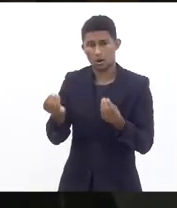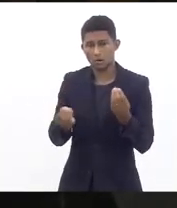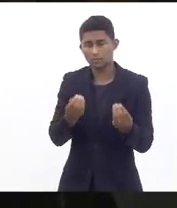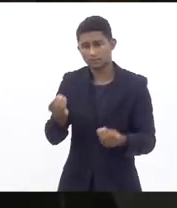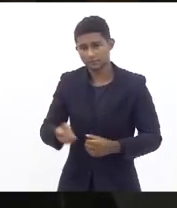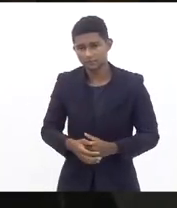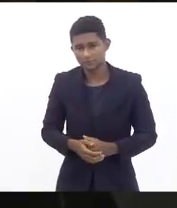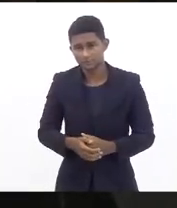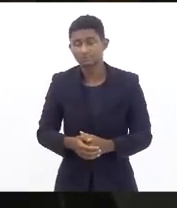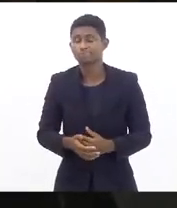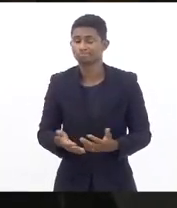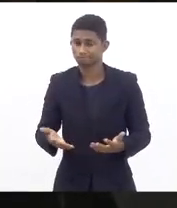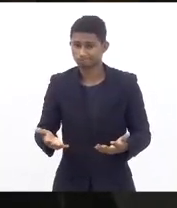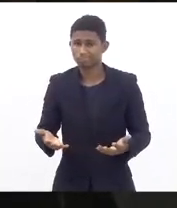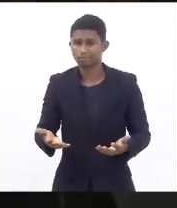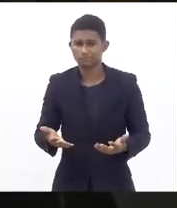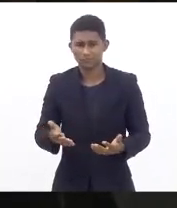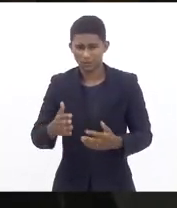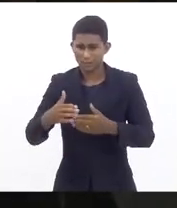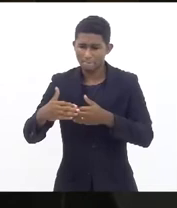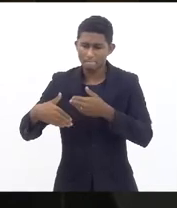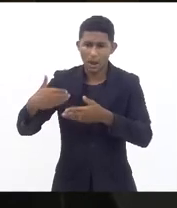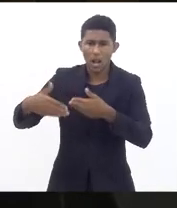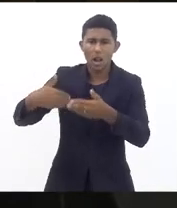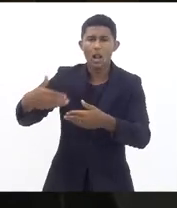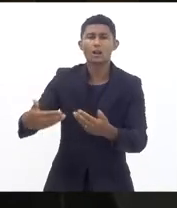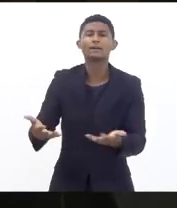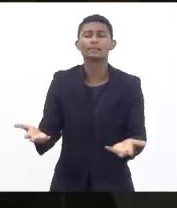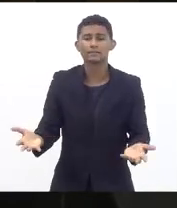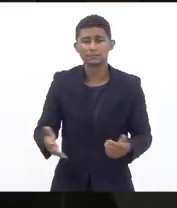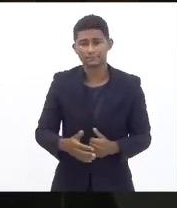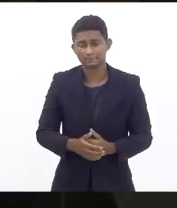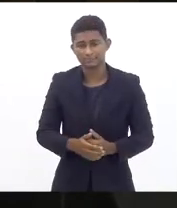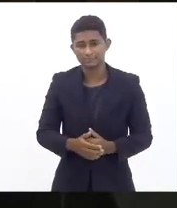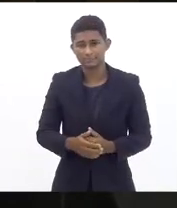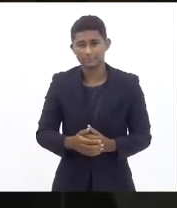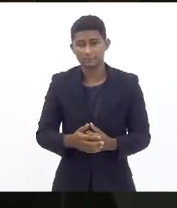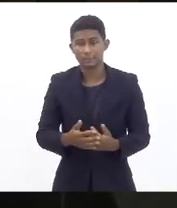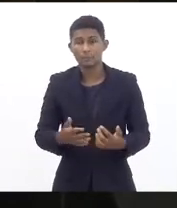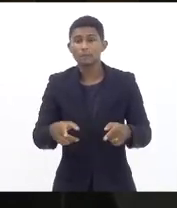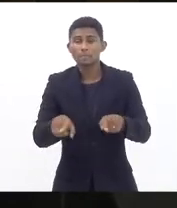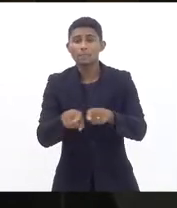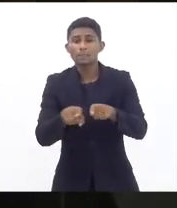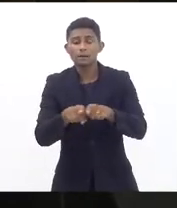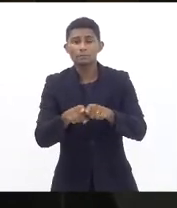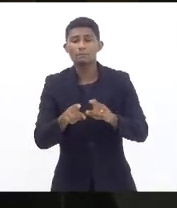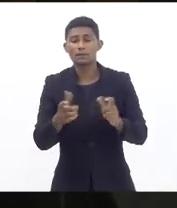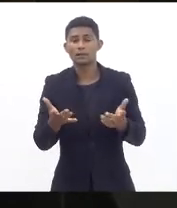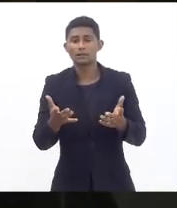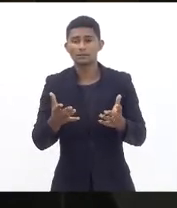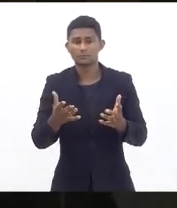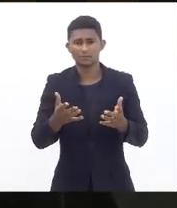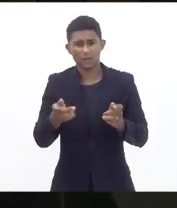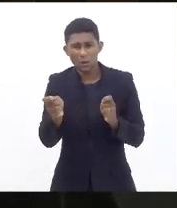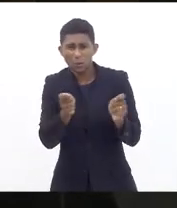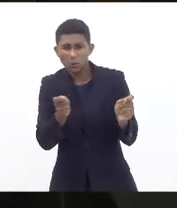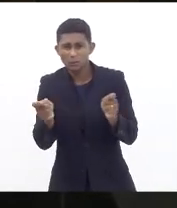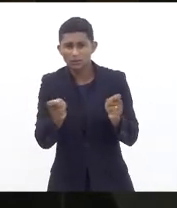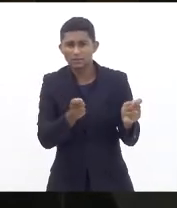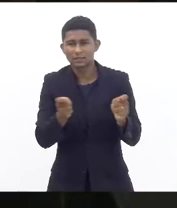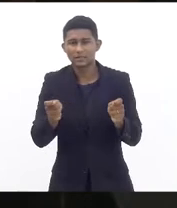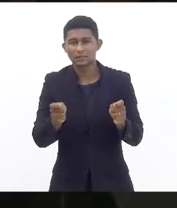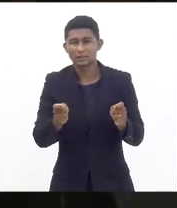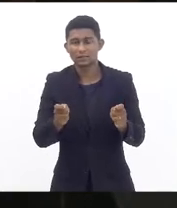econômica mundial vai se estabelecer, como é que vai se estabelecer esta nova ordem econômica